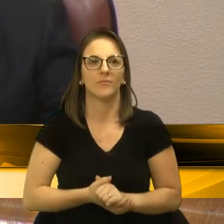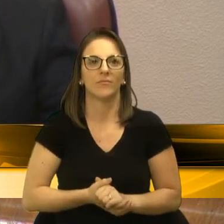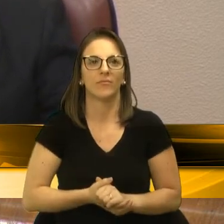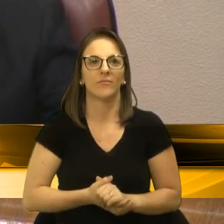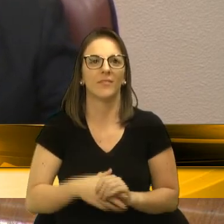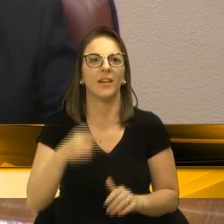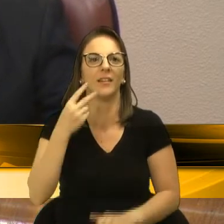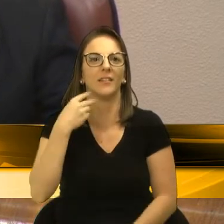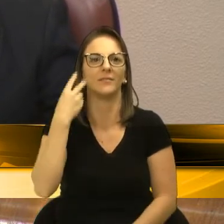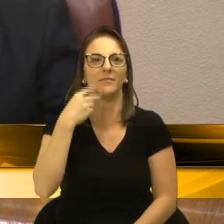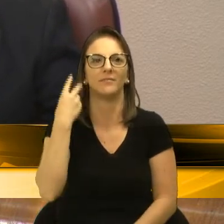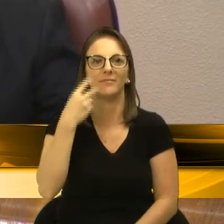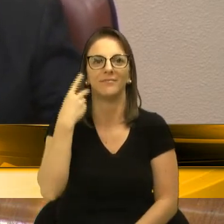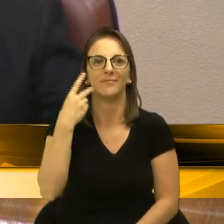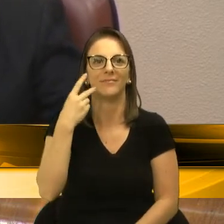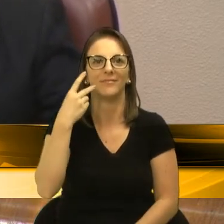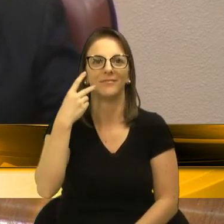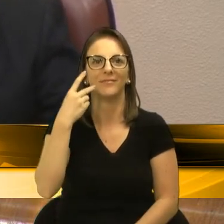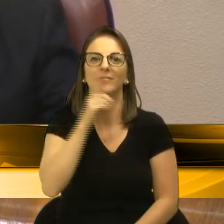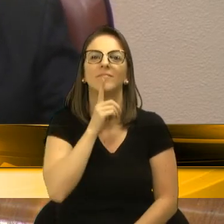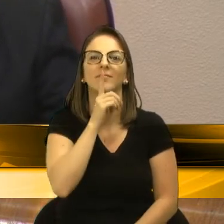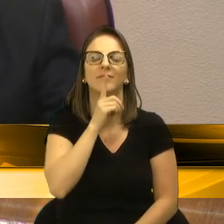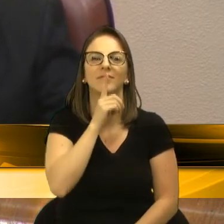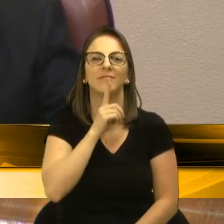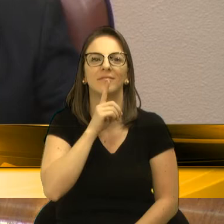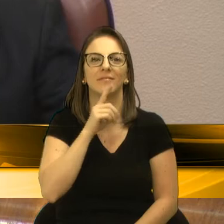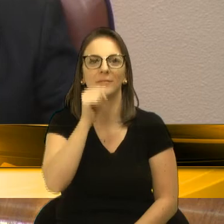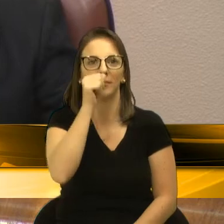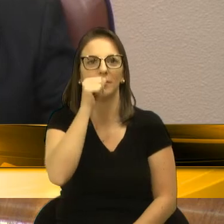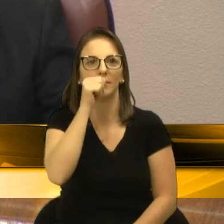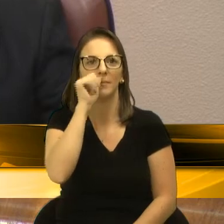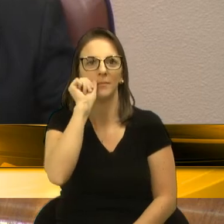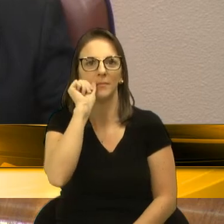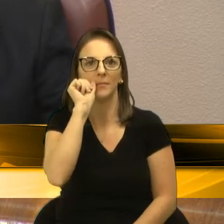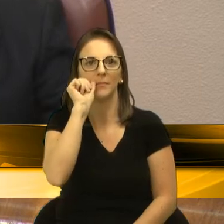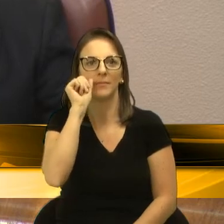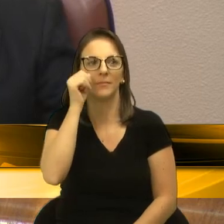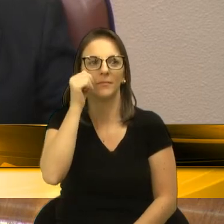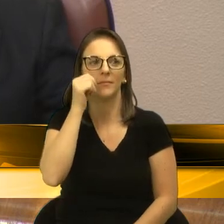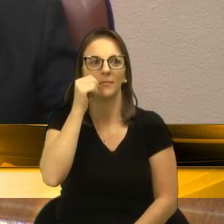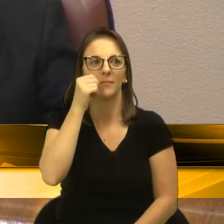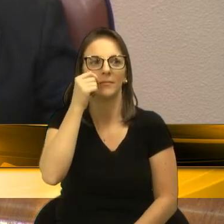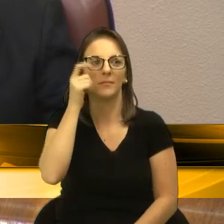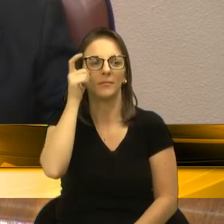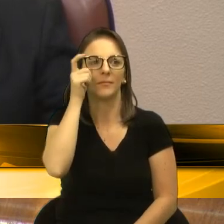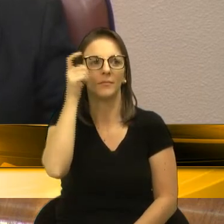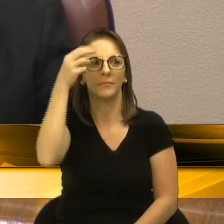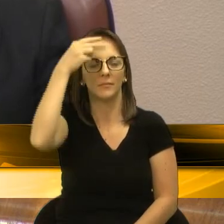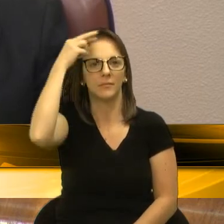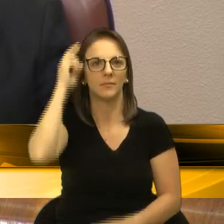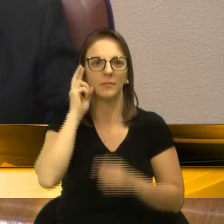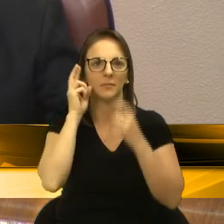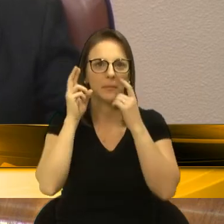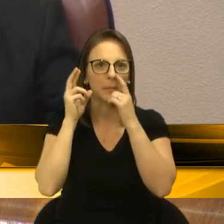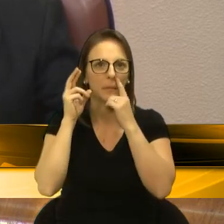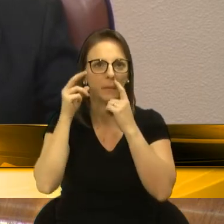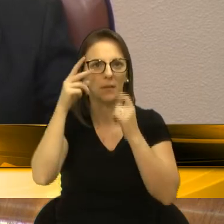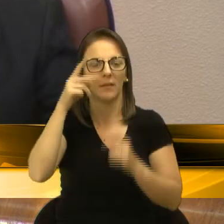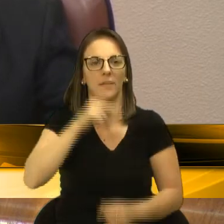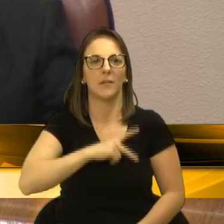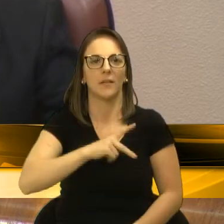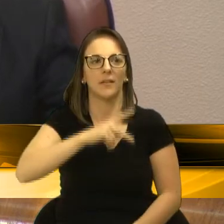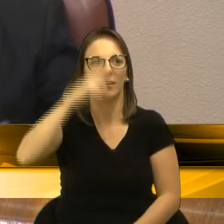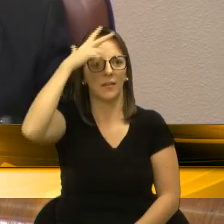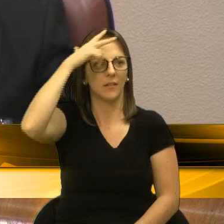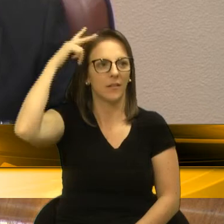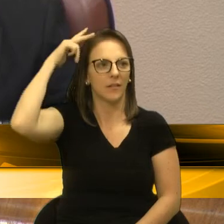Vereador Alberto Meneguzzi, PSB, Paulo Iores, Paulo Périco, Rafael Bueno. Presidente Flávio Cassina, PTB, por